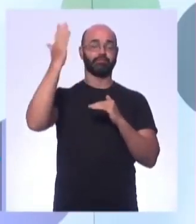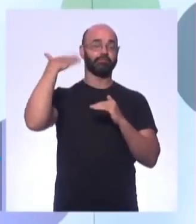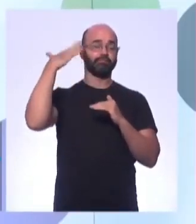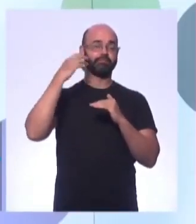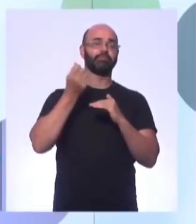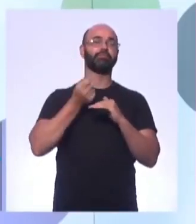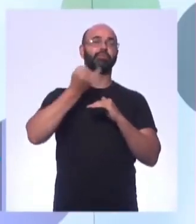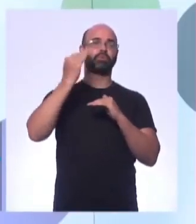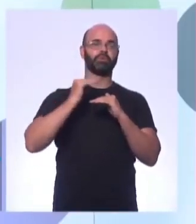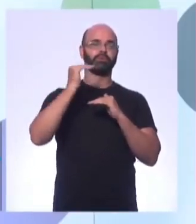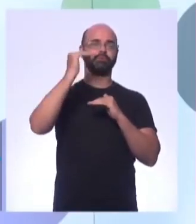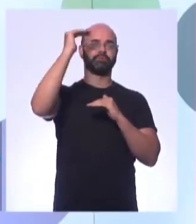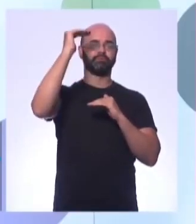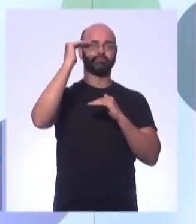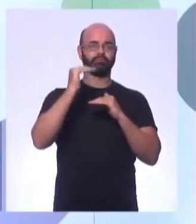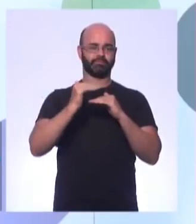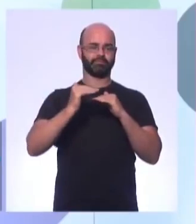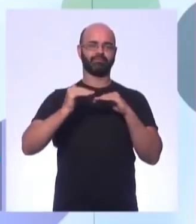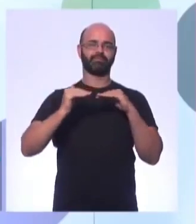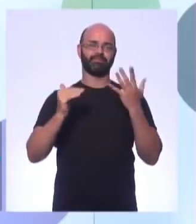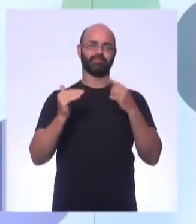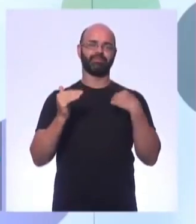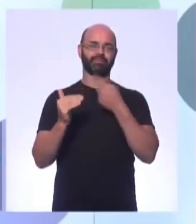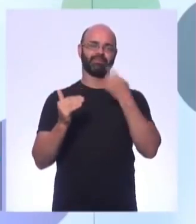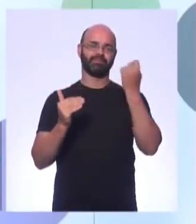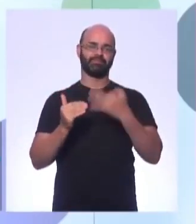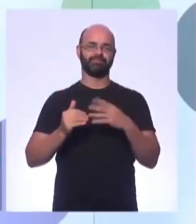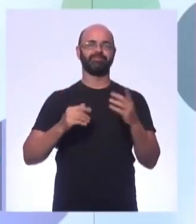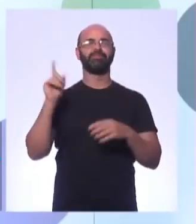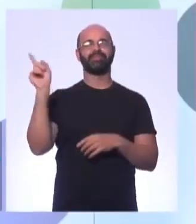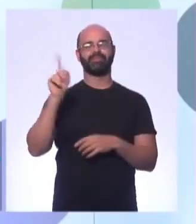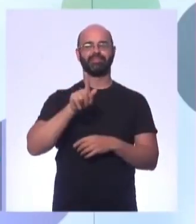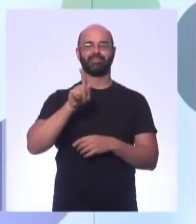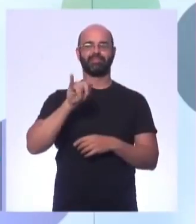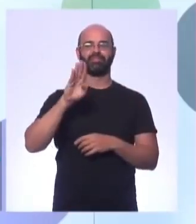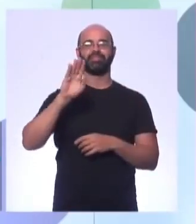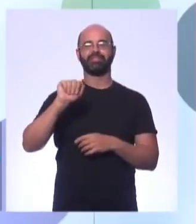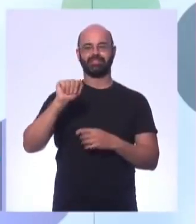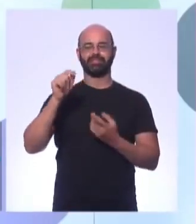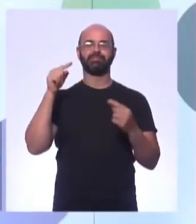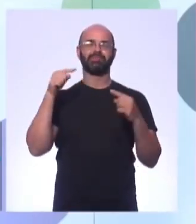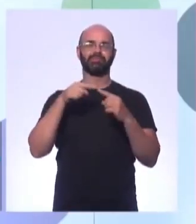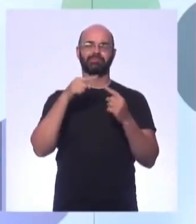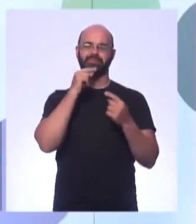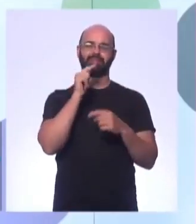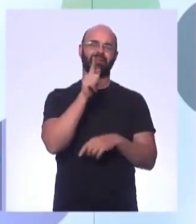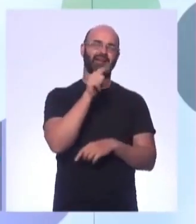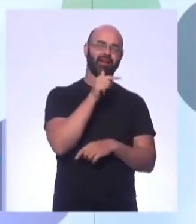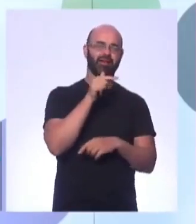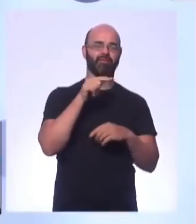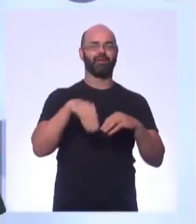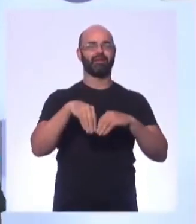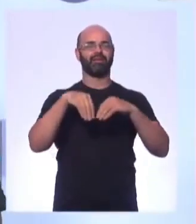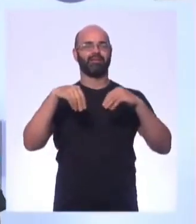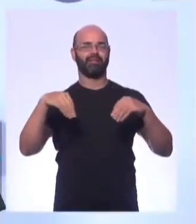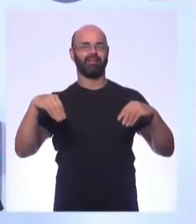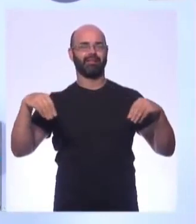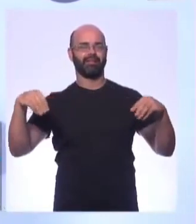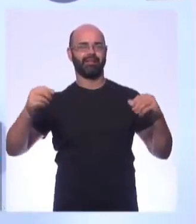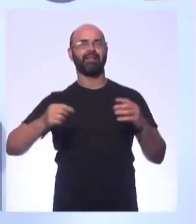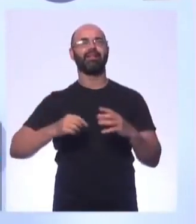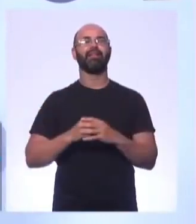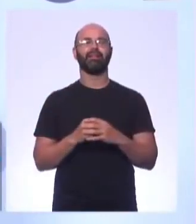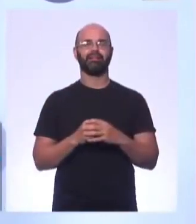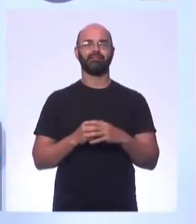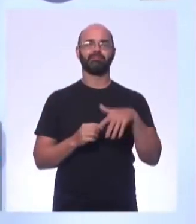sobre essas escalas. Bacana, então, né? O verso do Giba é carregado de significado vivo. Né? Água, terra, né? Os elementos da natureza, muito bacana ali, Estou